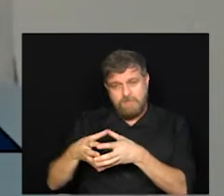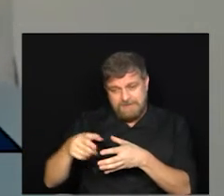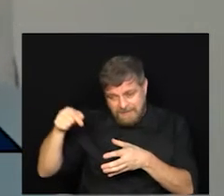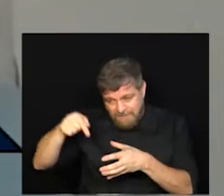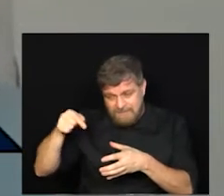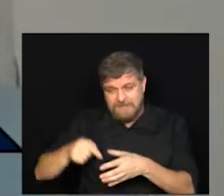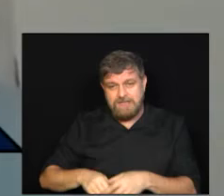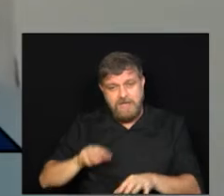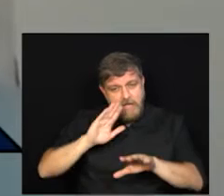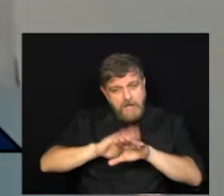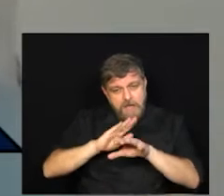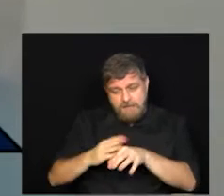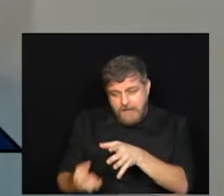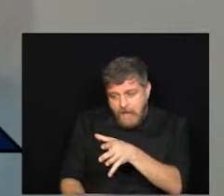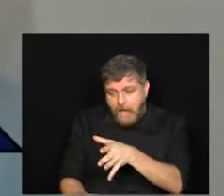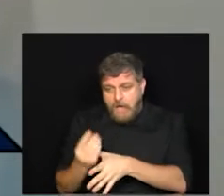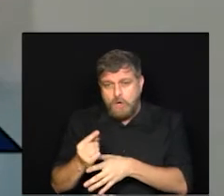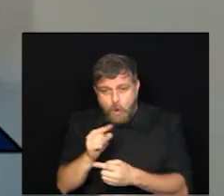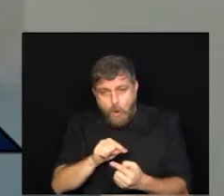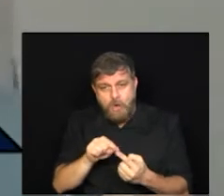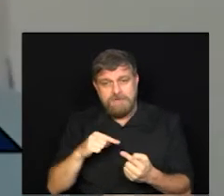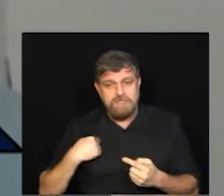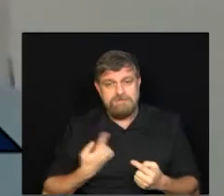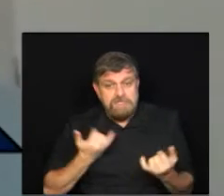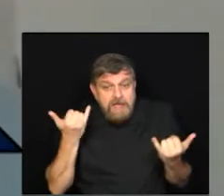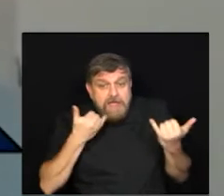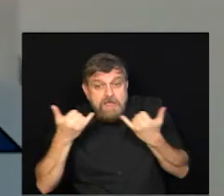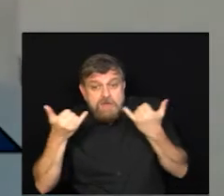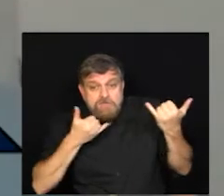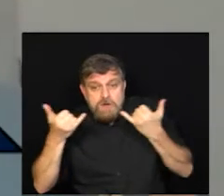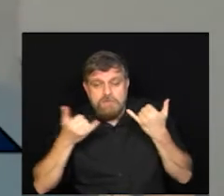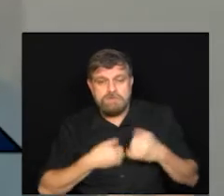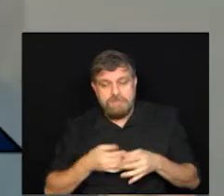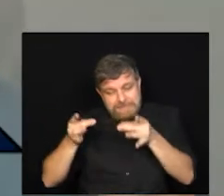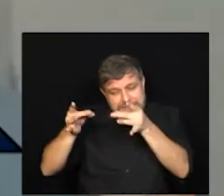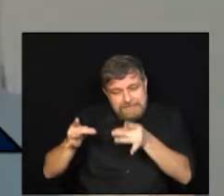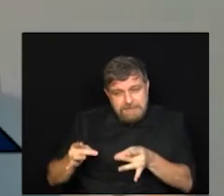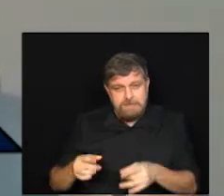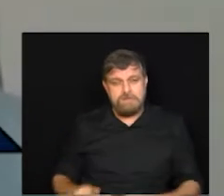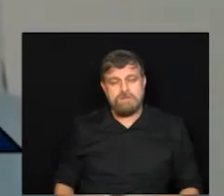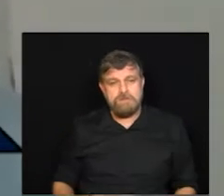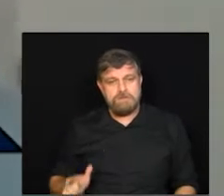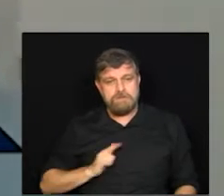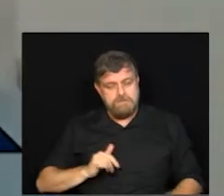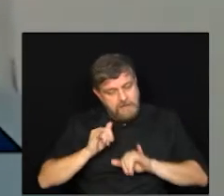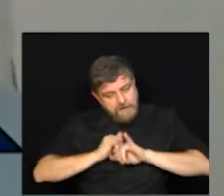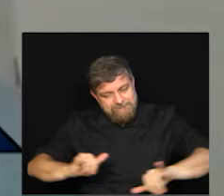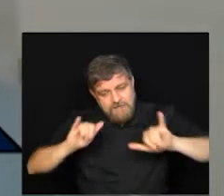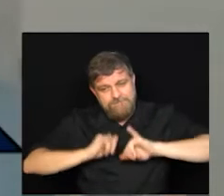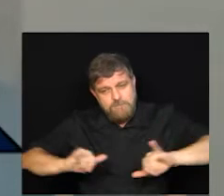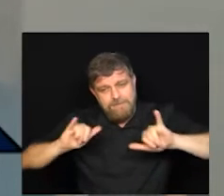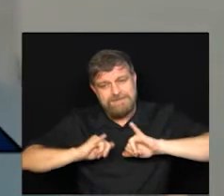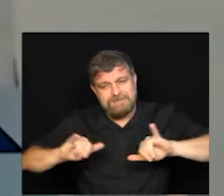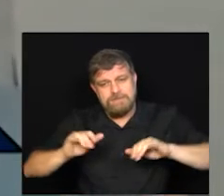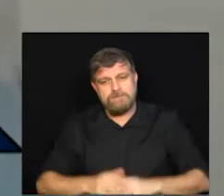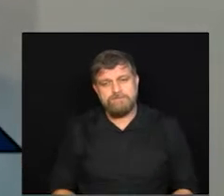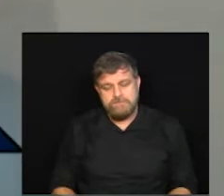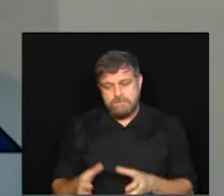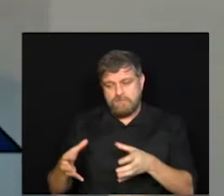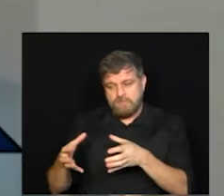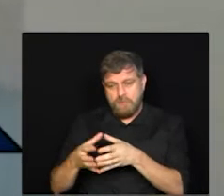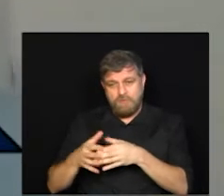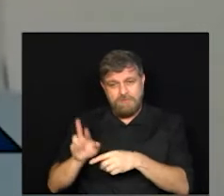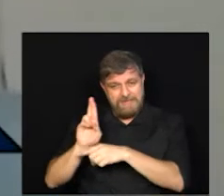ele constituiu, para que possamos ter mais informações. Então, apenas a título de informação, a comissão